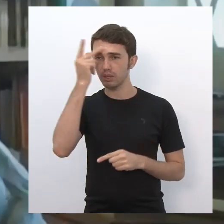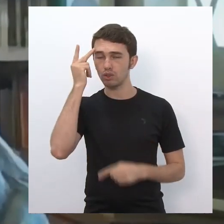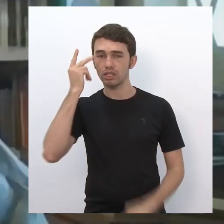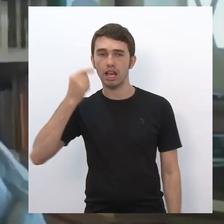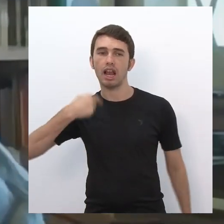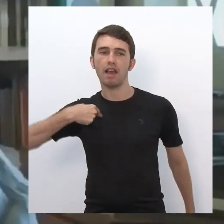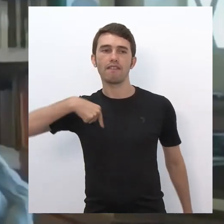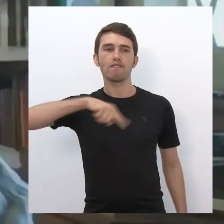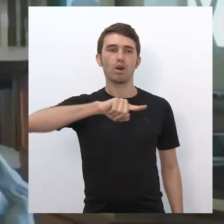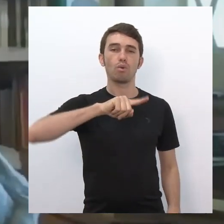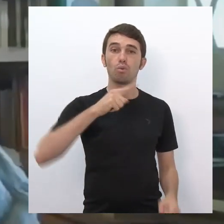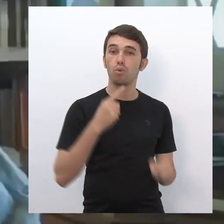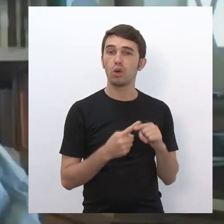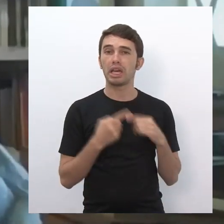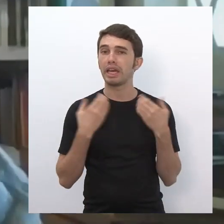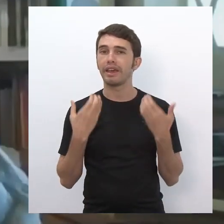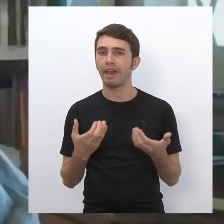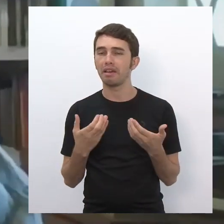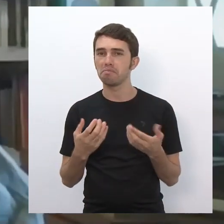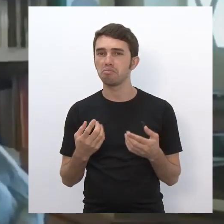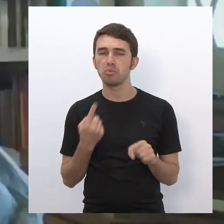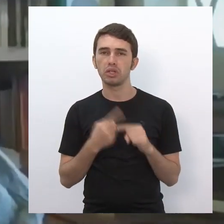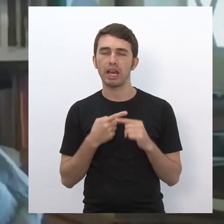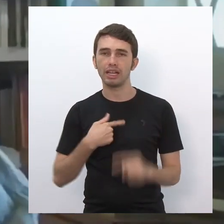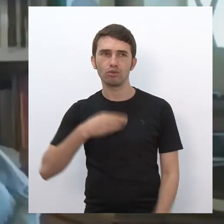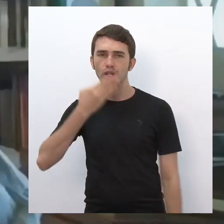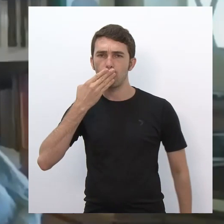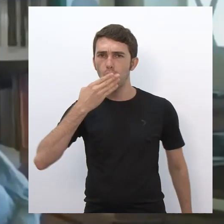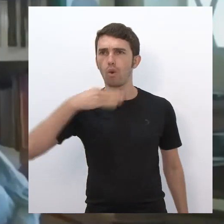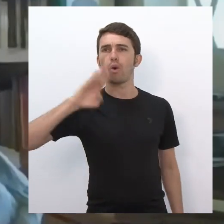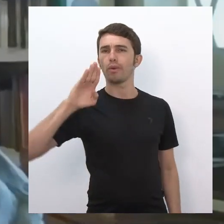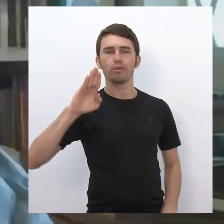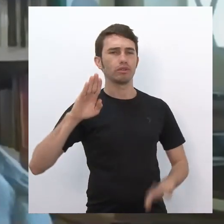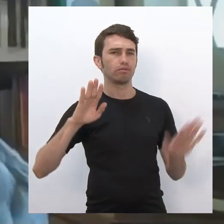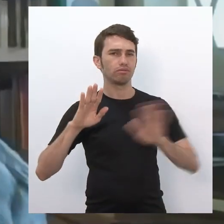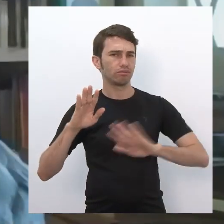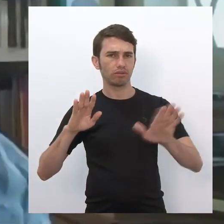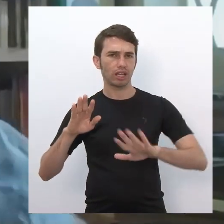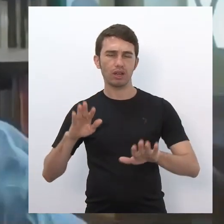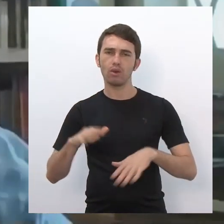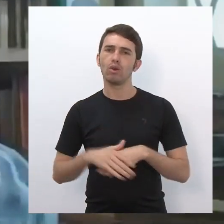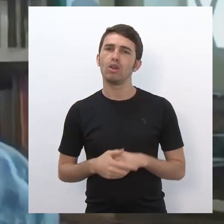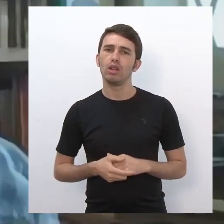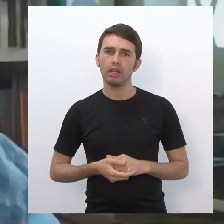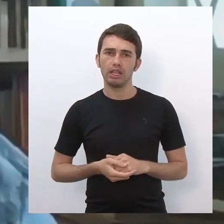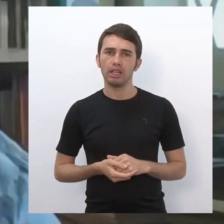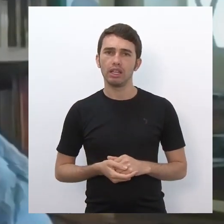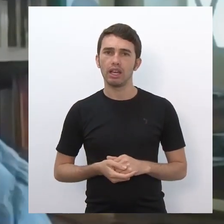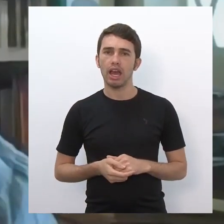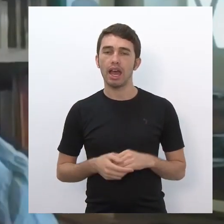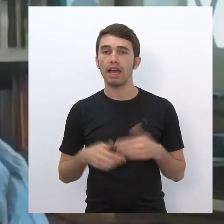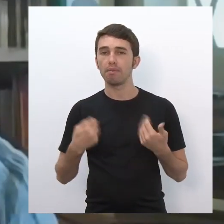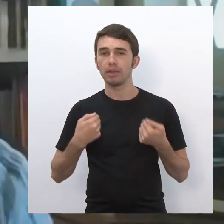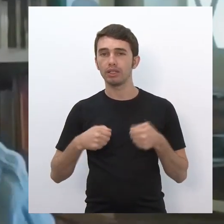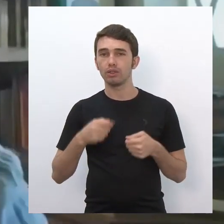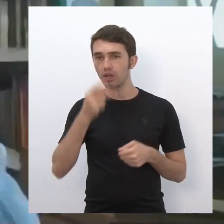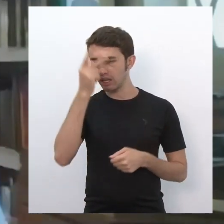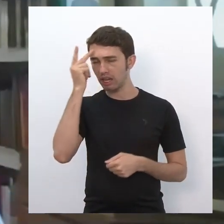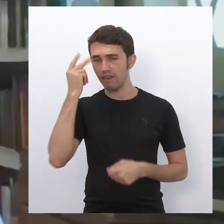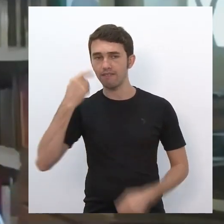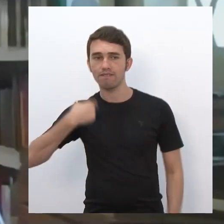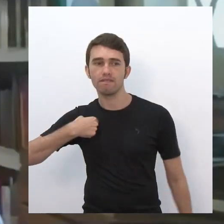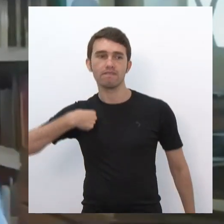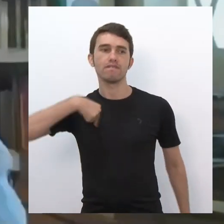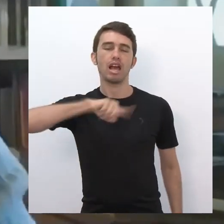têm necessariamente um compromisso. Você não vai à biblioteca porque você tem que, você vai à biblioteca porque